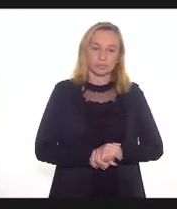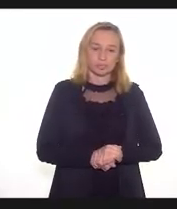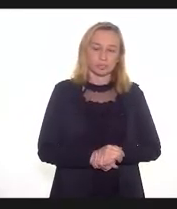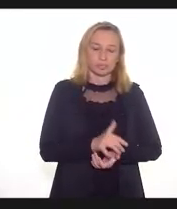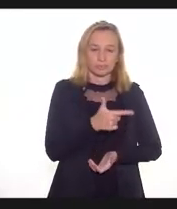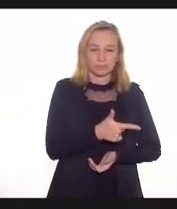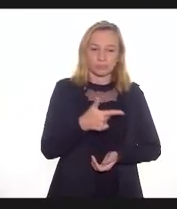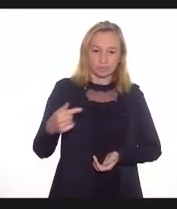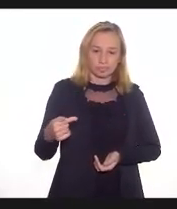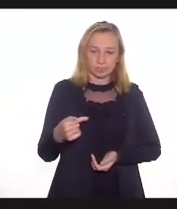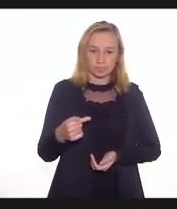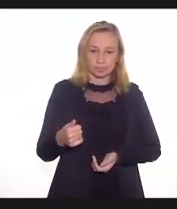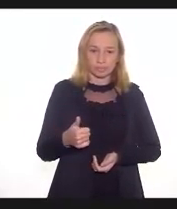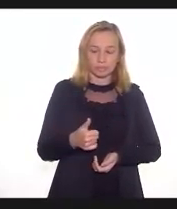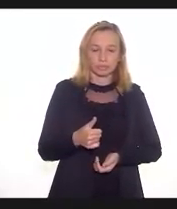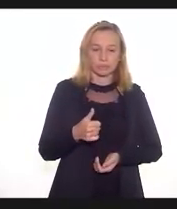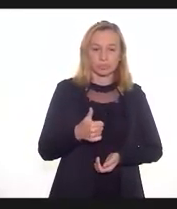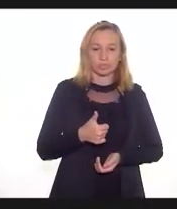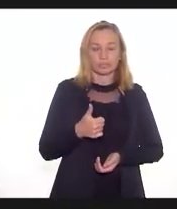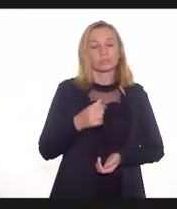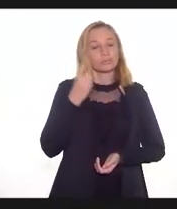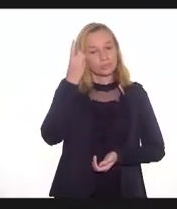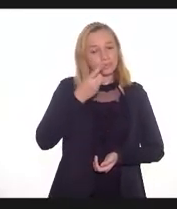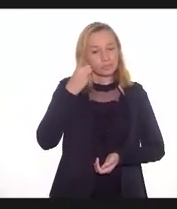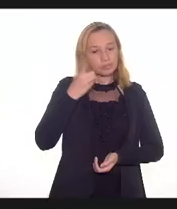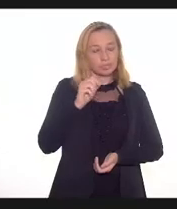de 2017, autoria do deputado Átila Nunes.